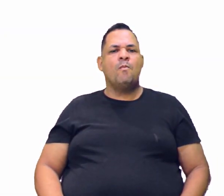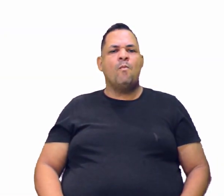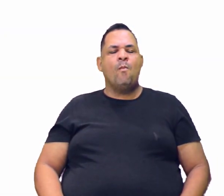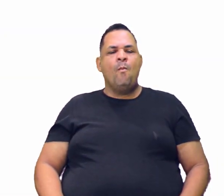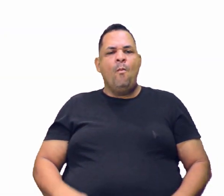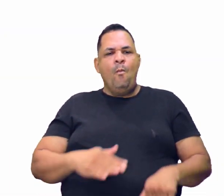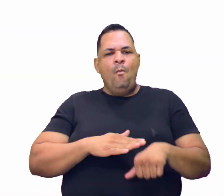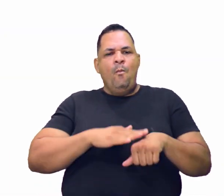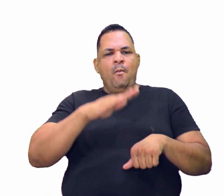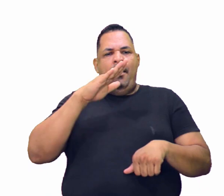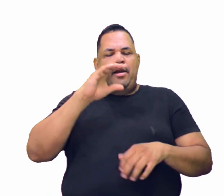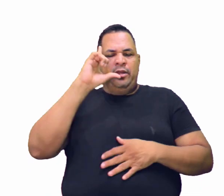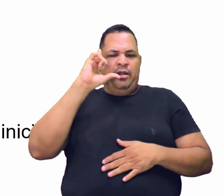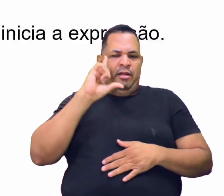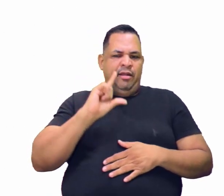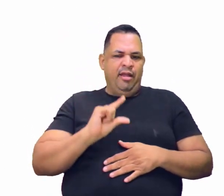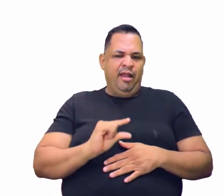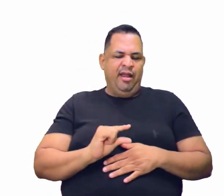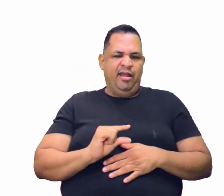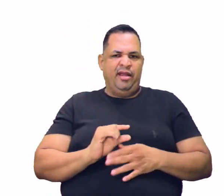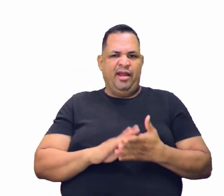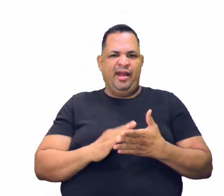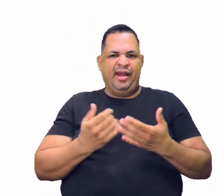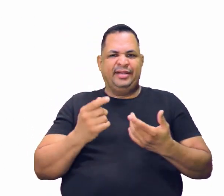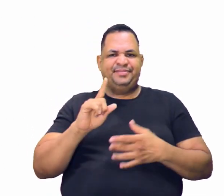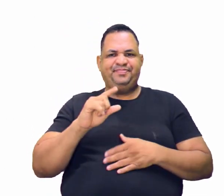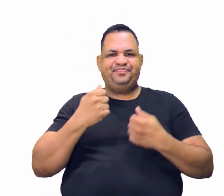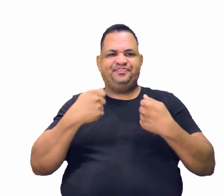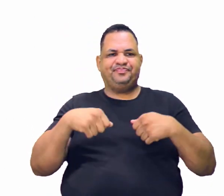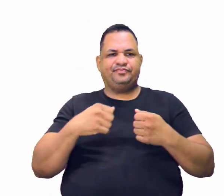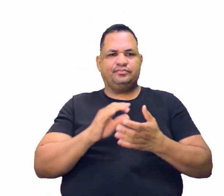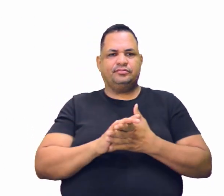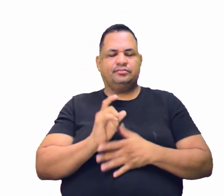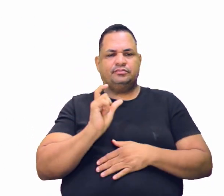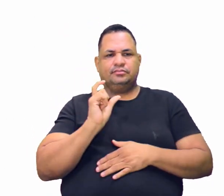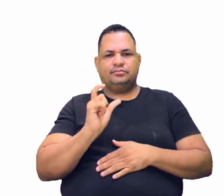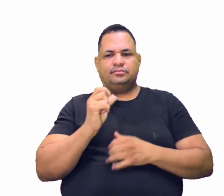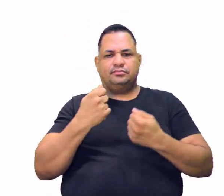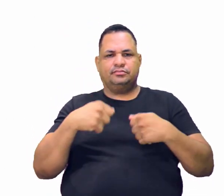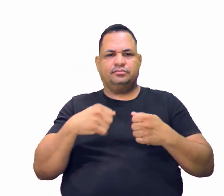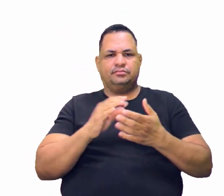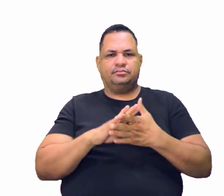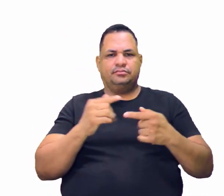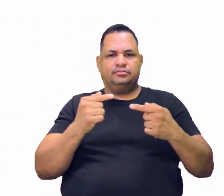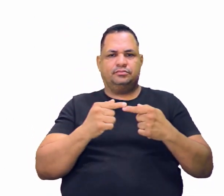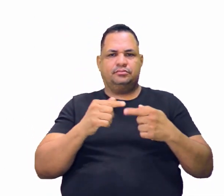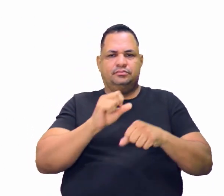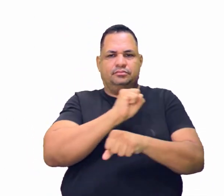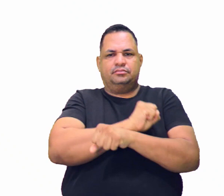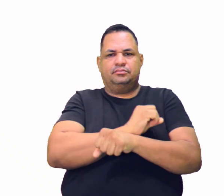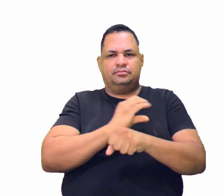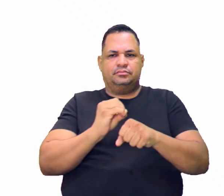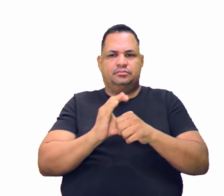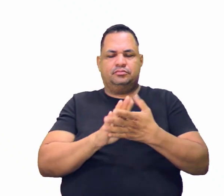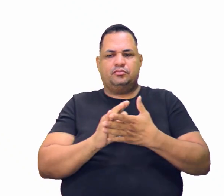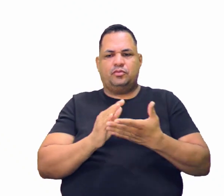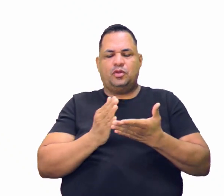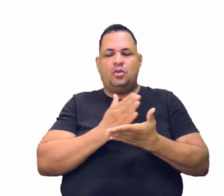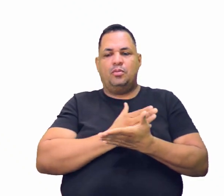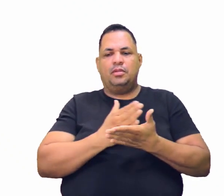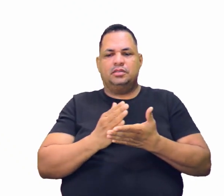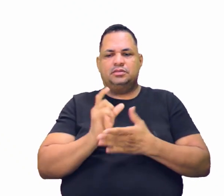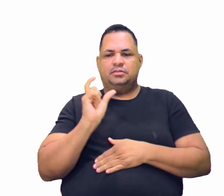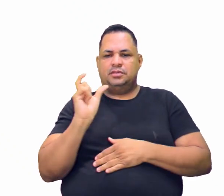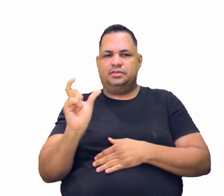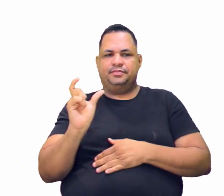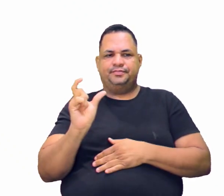menos, adjetivo possível. O que vai acontecer? A palavra possível concorda com o artigo que inicia a expressão. Então,